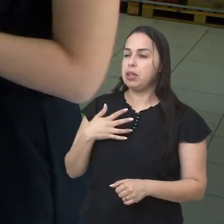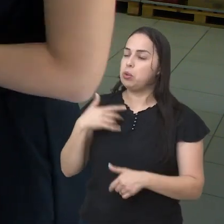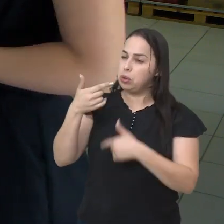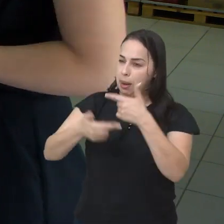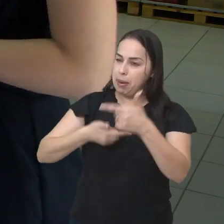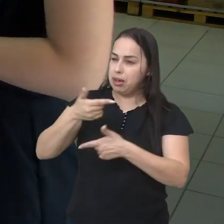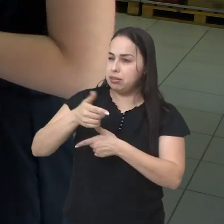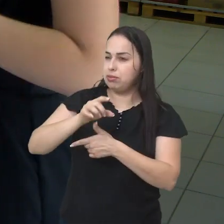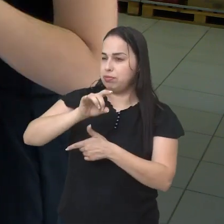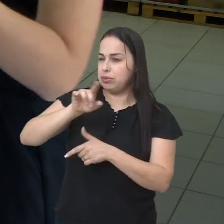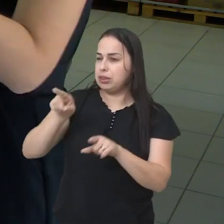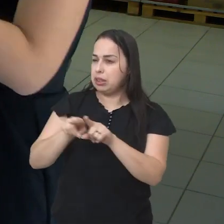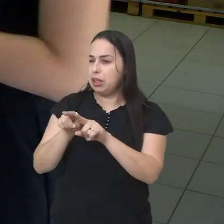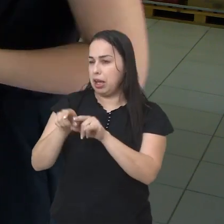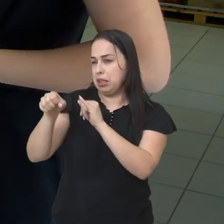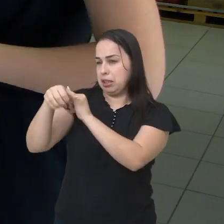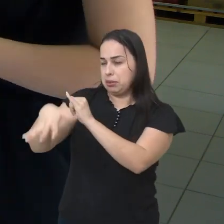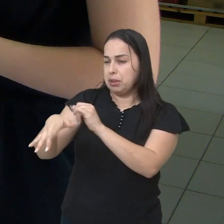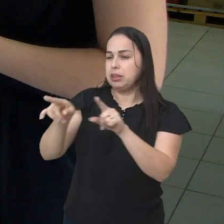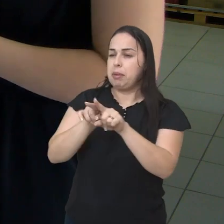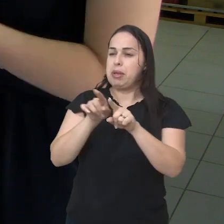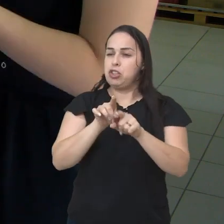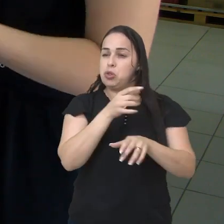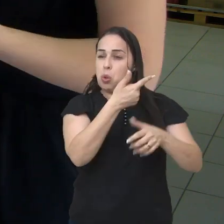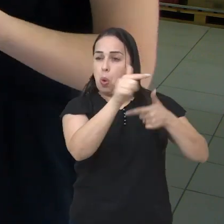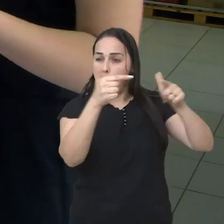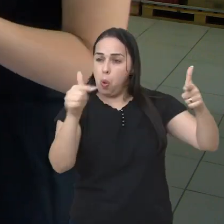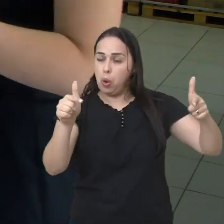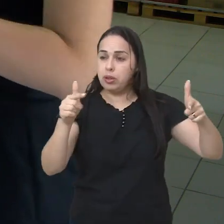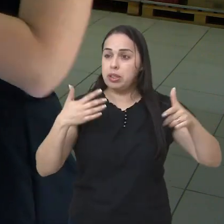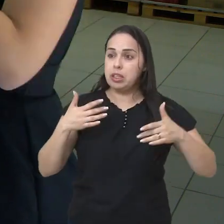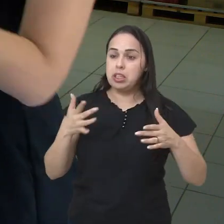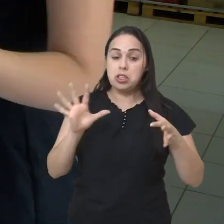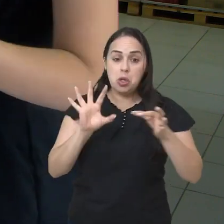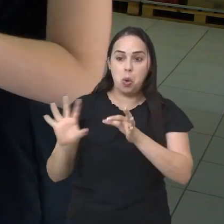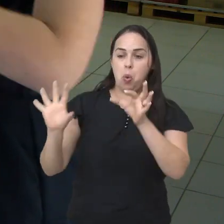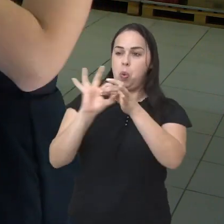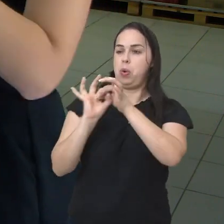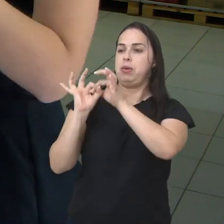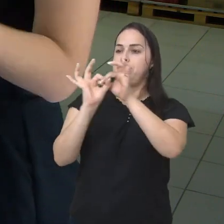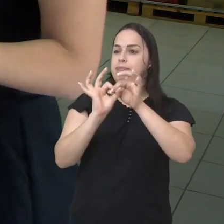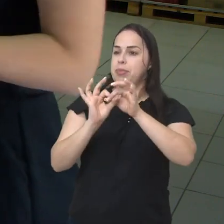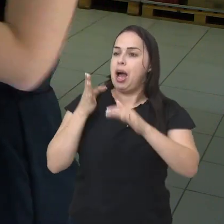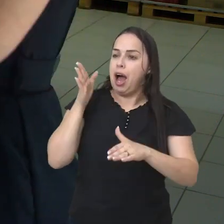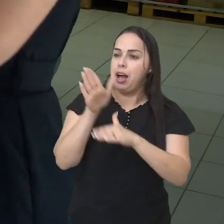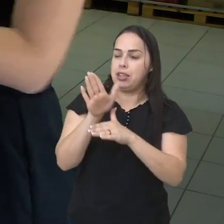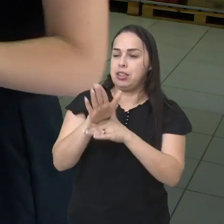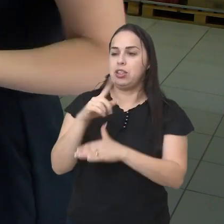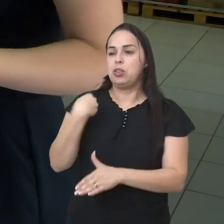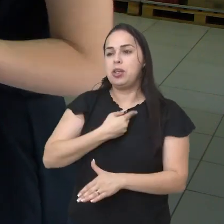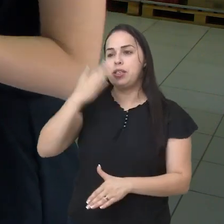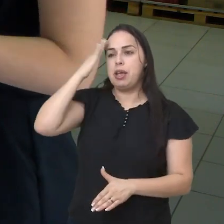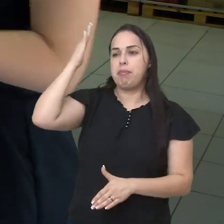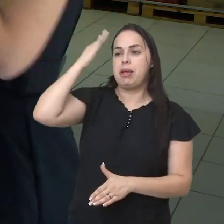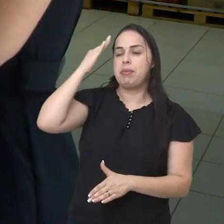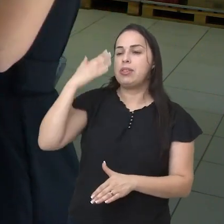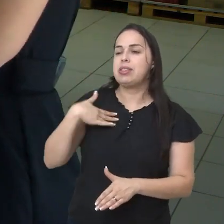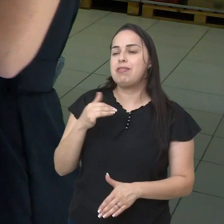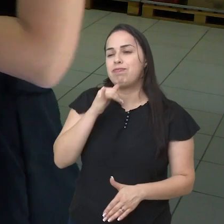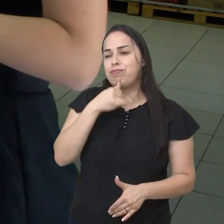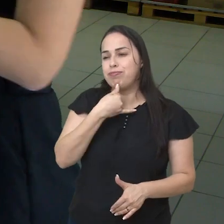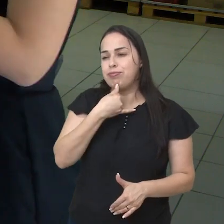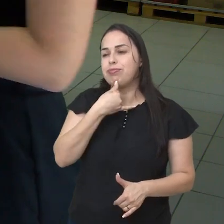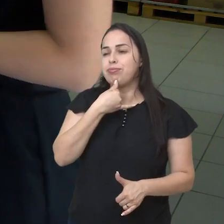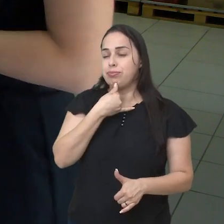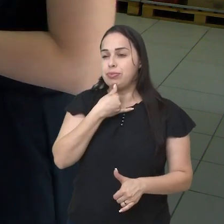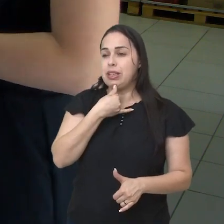entidades, instituições que se unem em prol da solidariedade, porque a gente sabe que a gente vive numa realidade que, infelizmente, se não